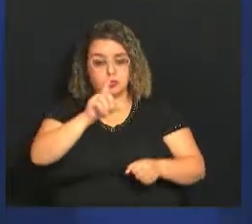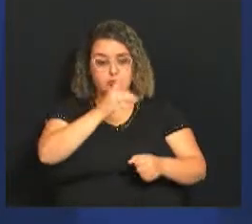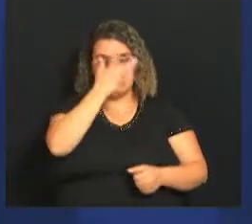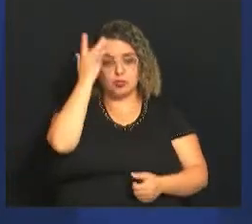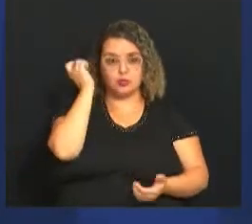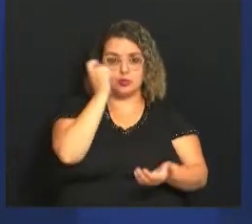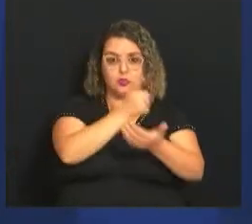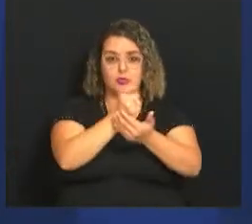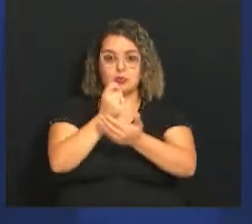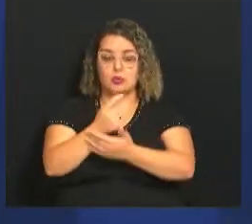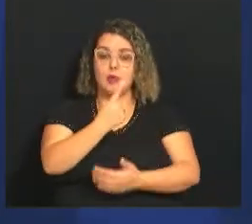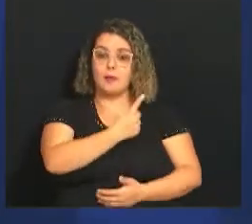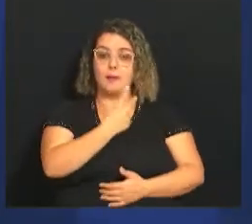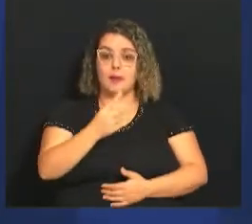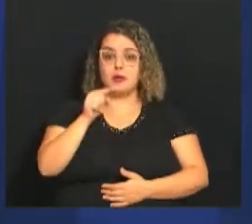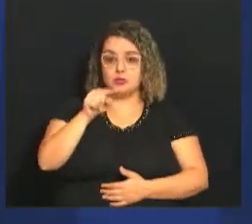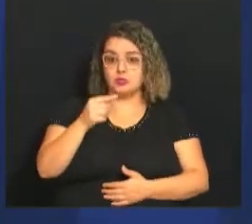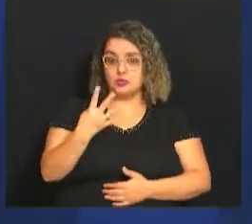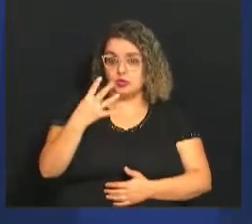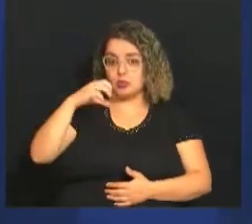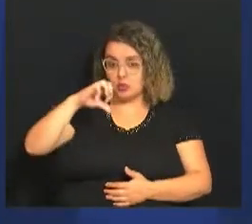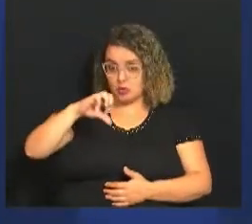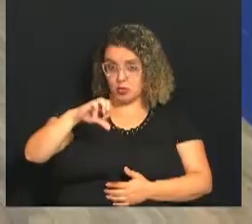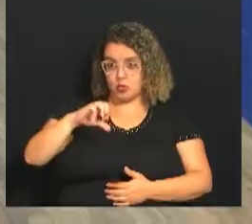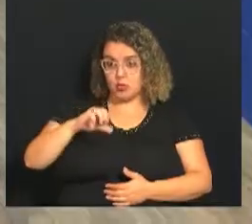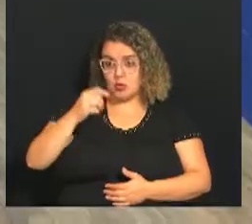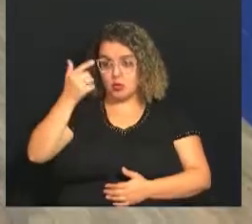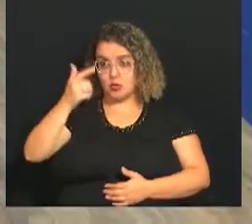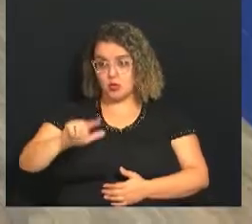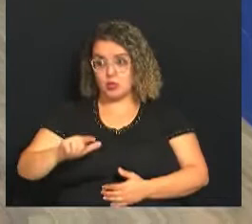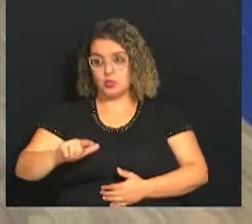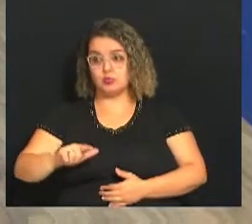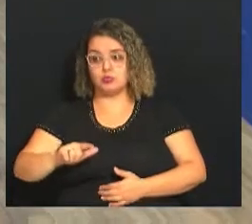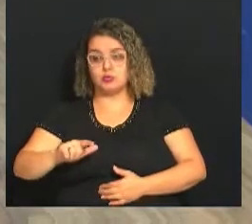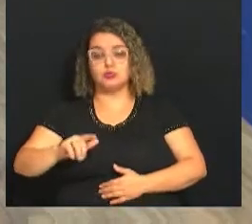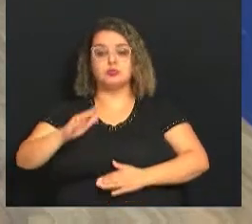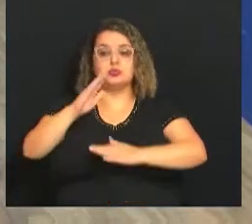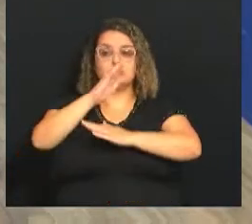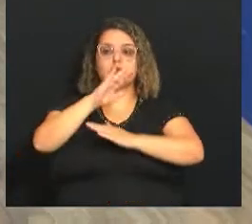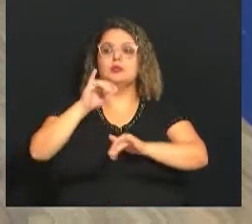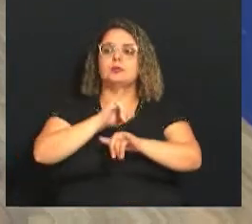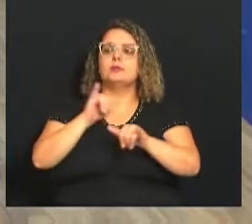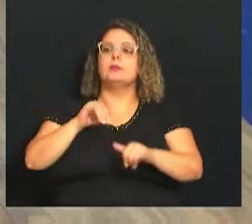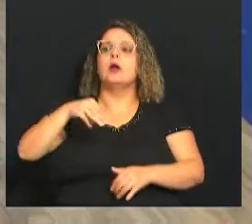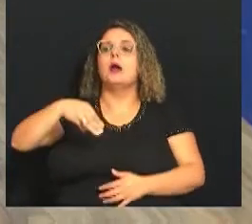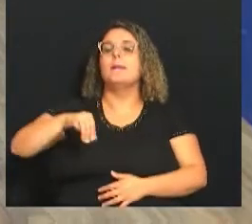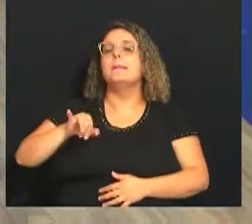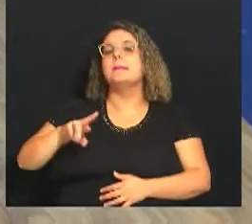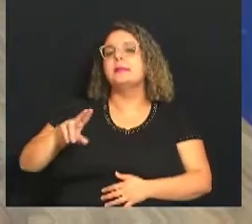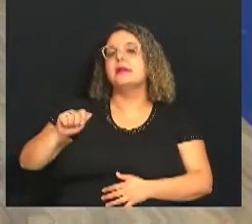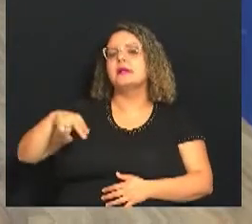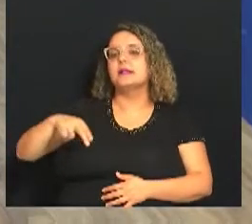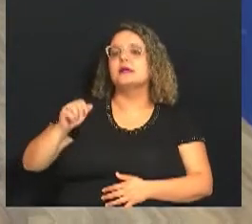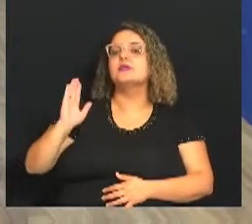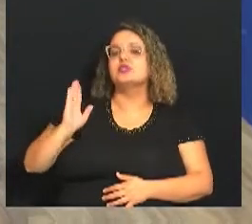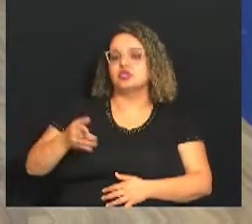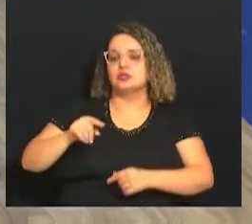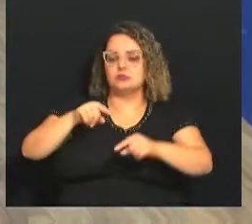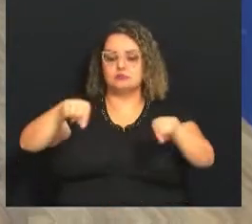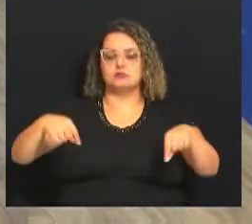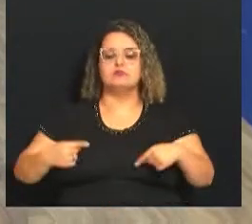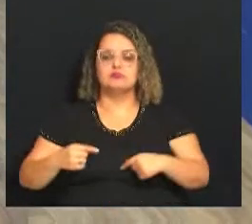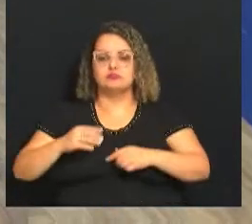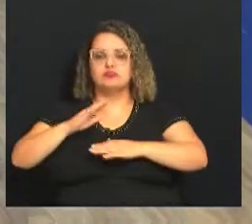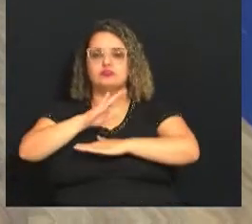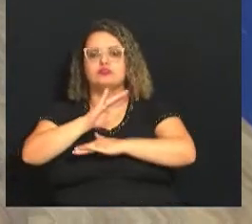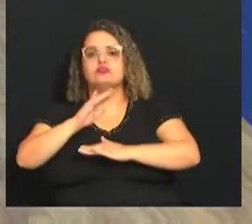Meio-dia e 49, a gente segue aqui com o nosso Câmara Notícia. A Mirna Abreu já está aqui nos nossos estúdios, porque agora é hora das notícias da